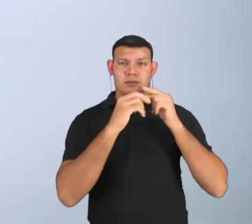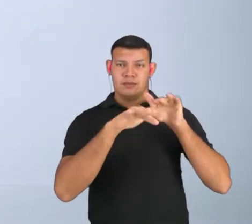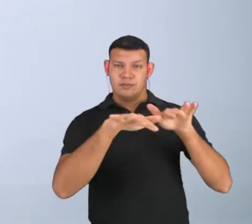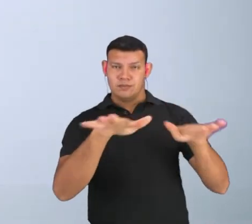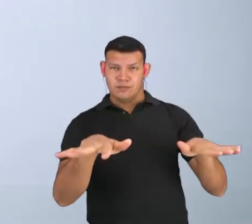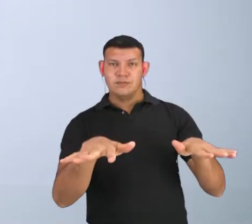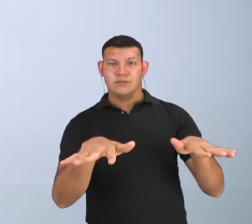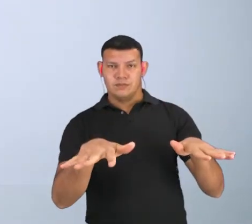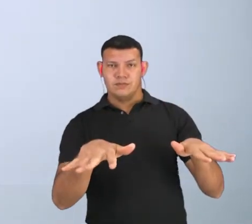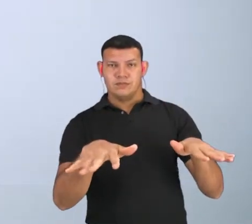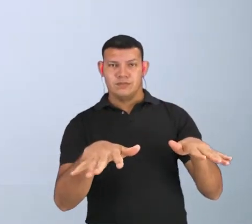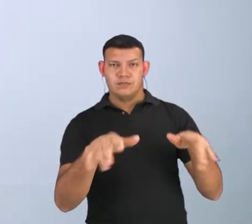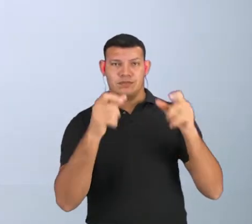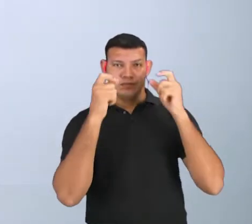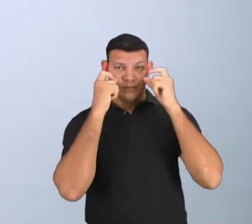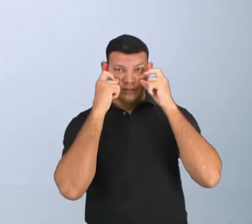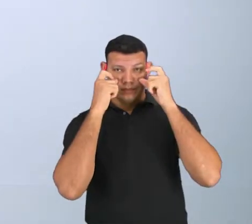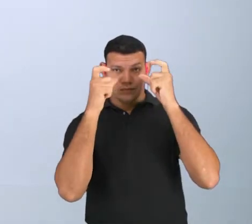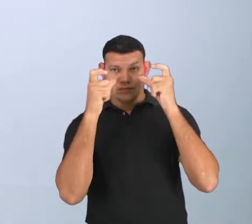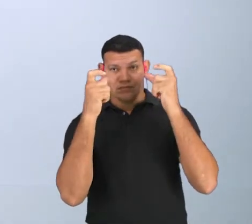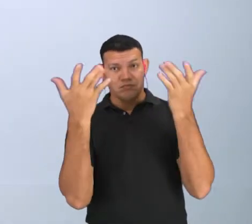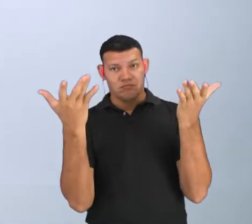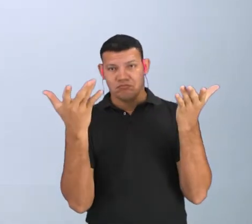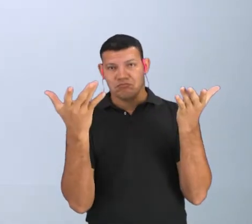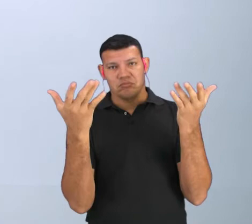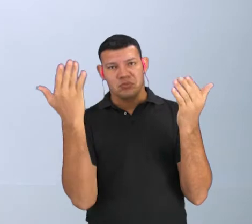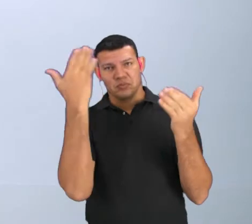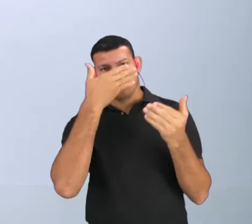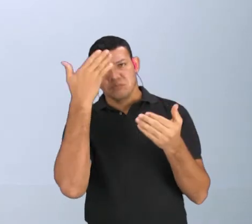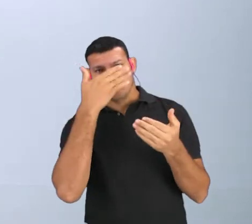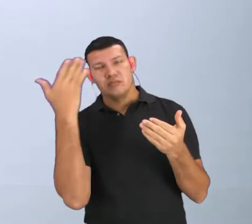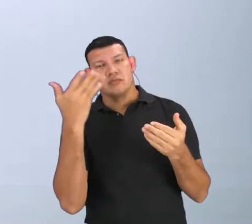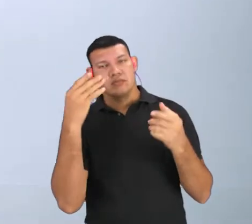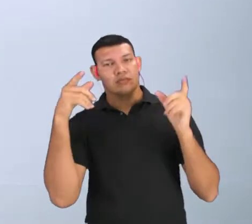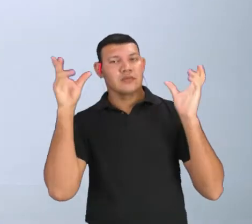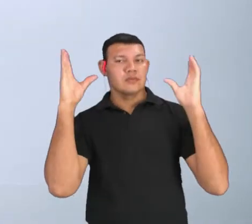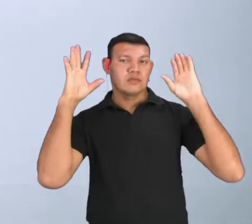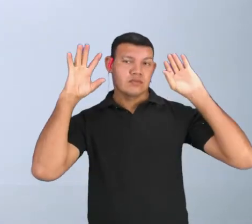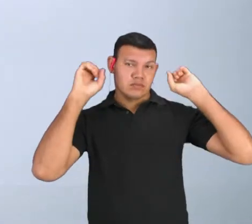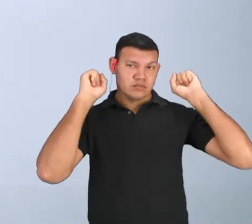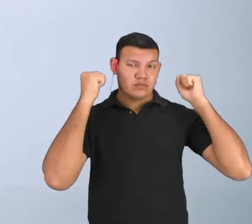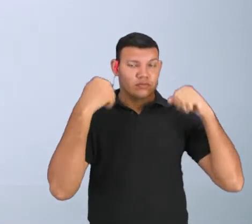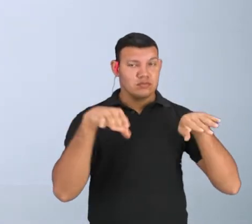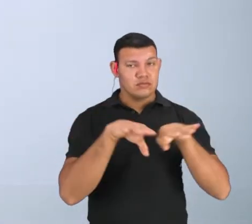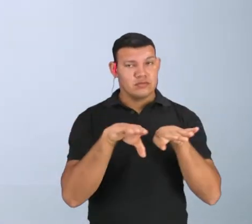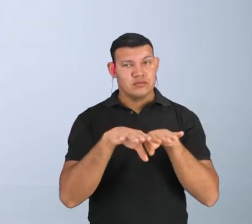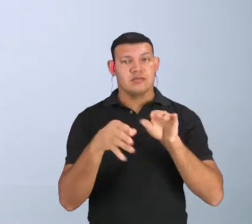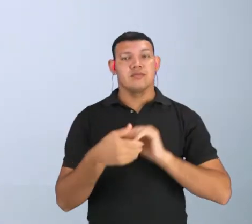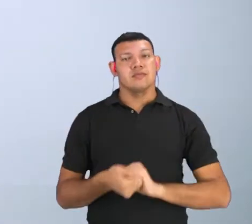que os olhos podem nos dar, os olhos e a audição, tá bom?